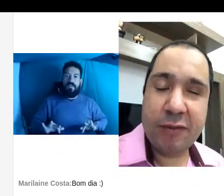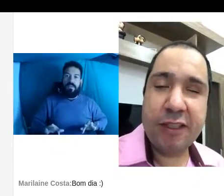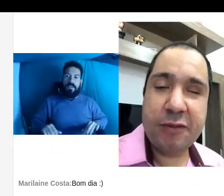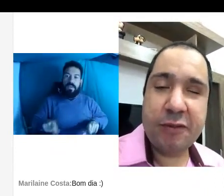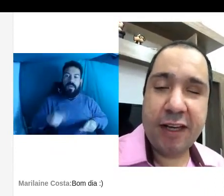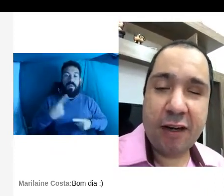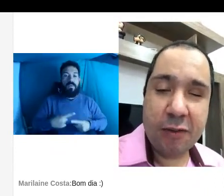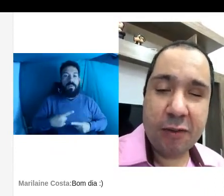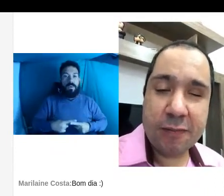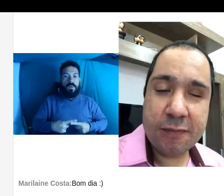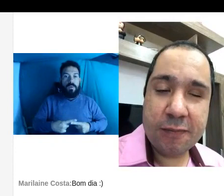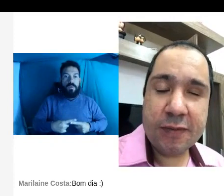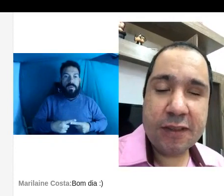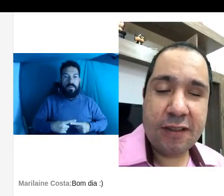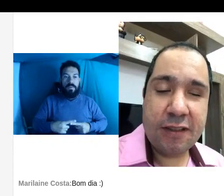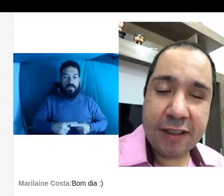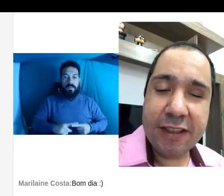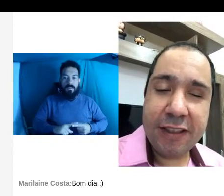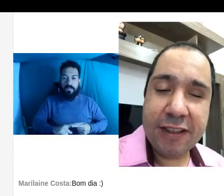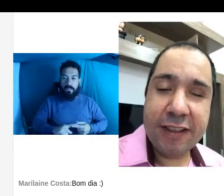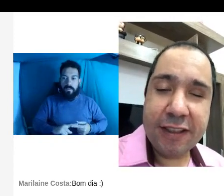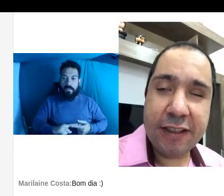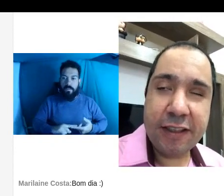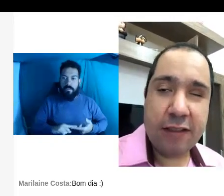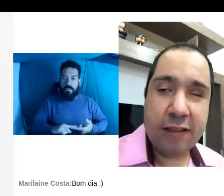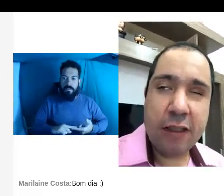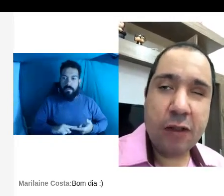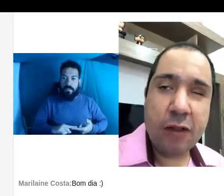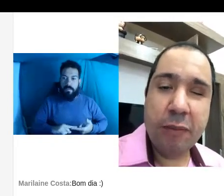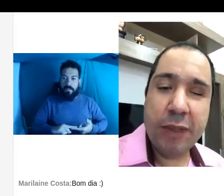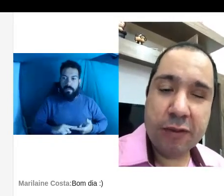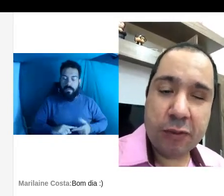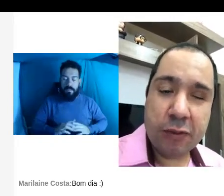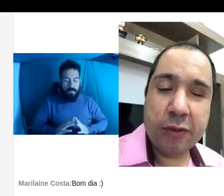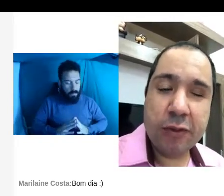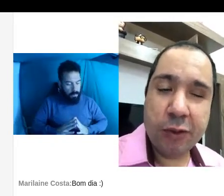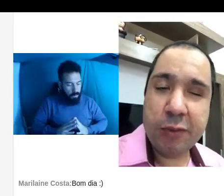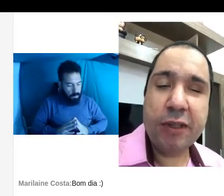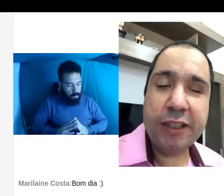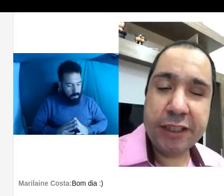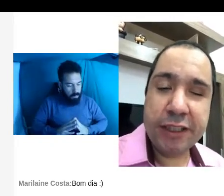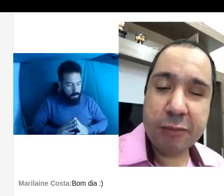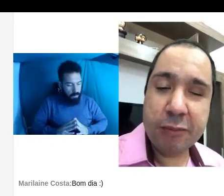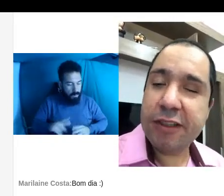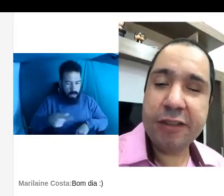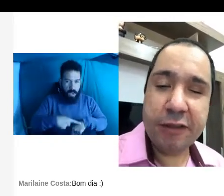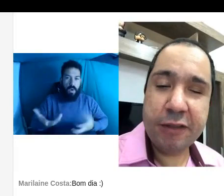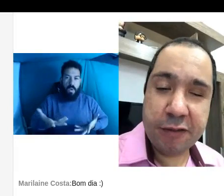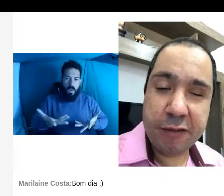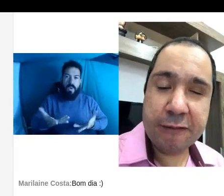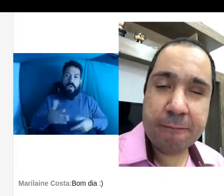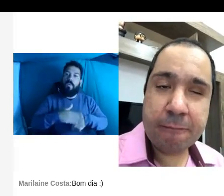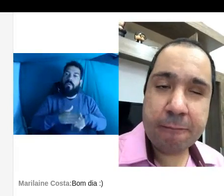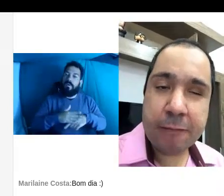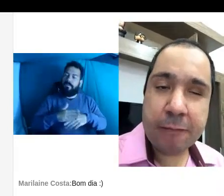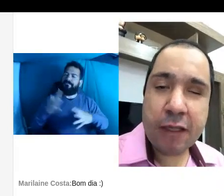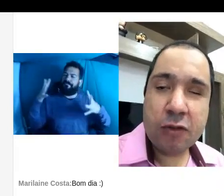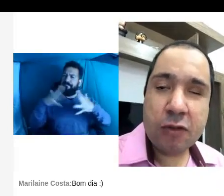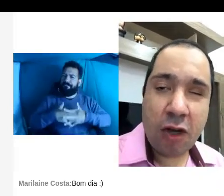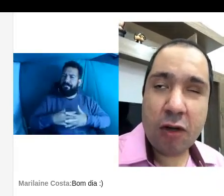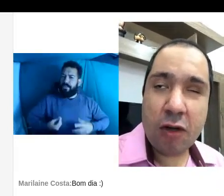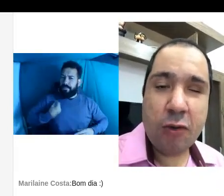porque liberal e no meio de obscurantismo que a gente vive, só